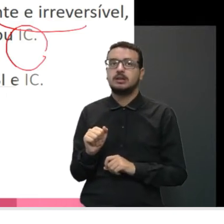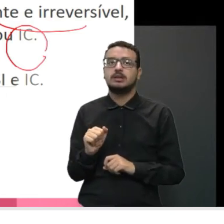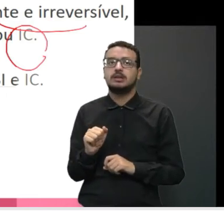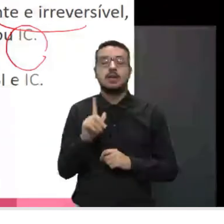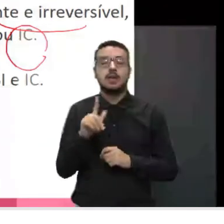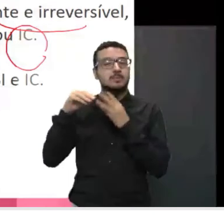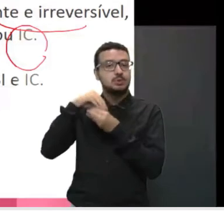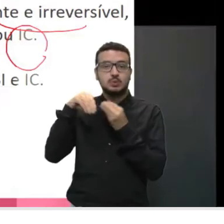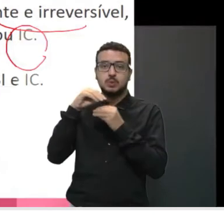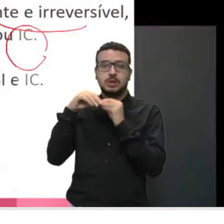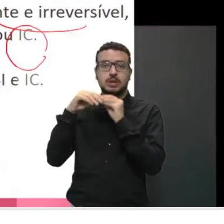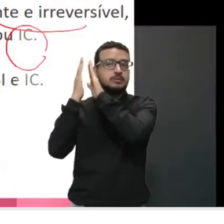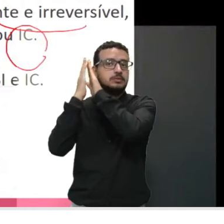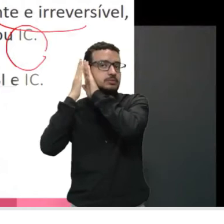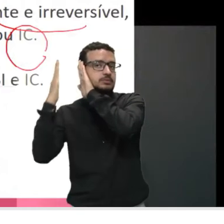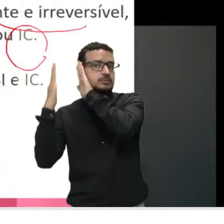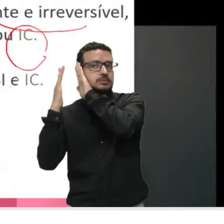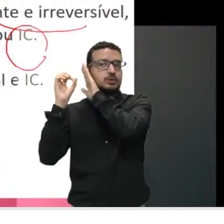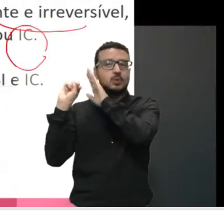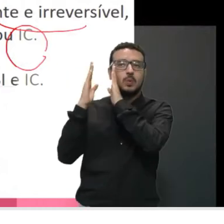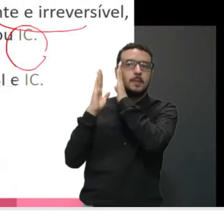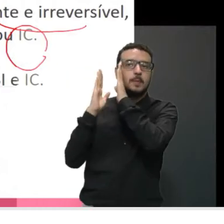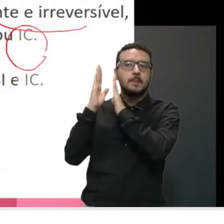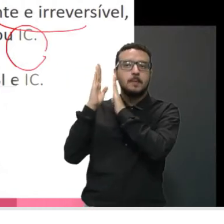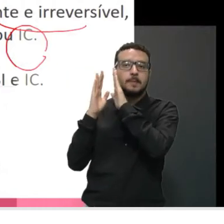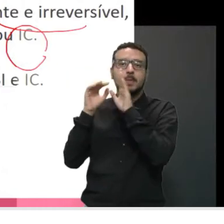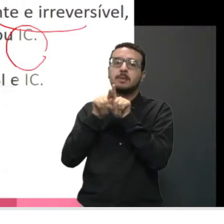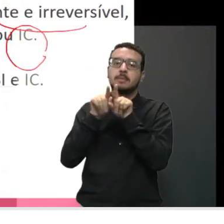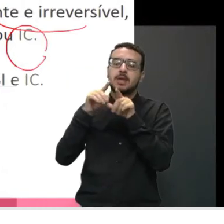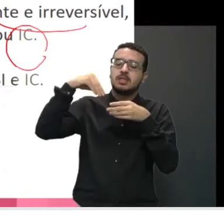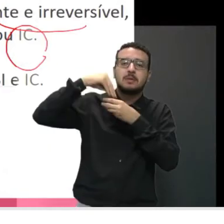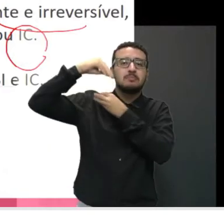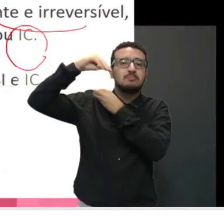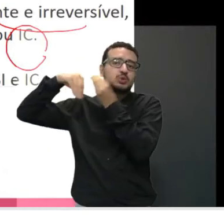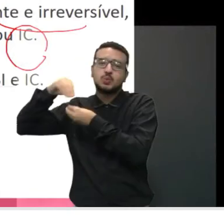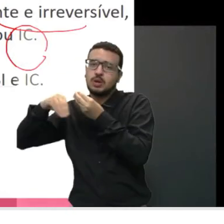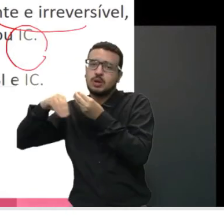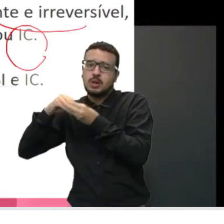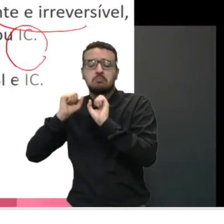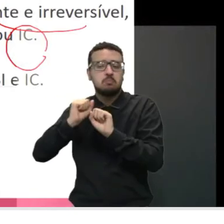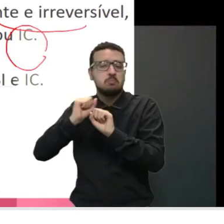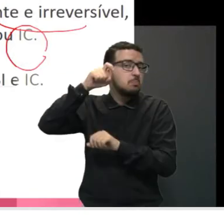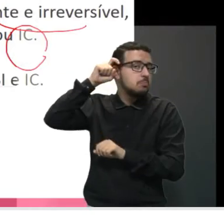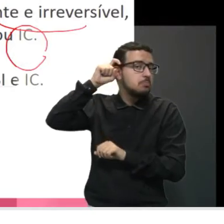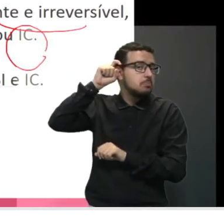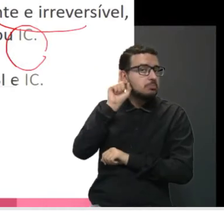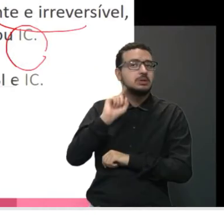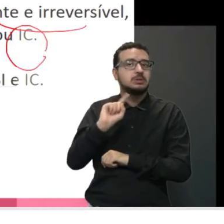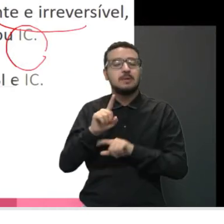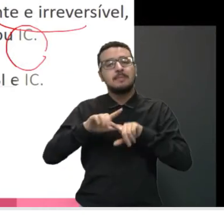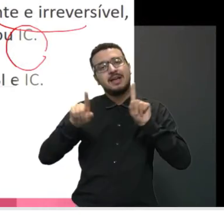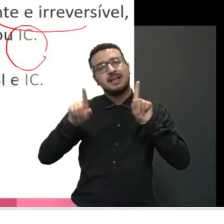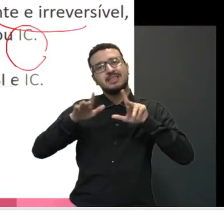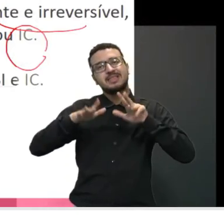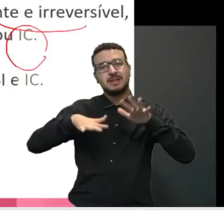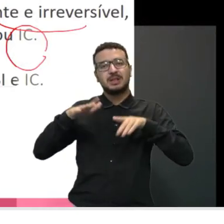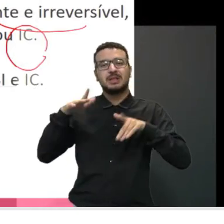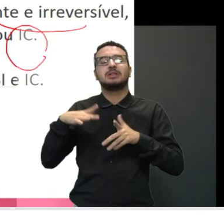também a interna. E vai aceitar o uso do aparelho, do implante, mas dependendo da localização. Condutiva não é